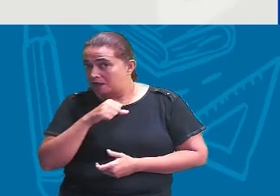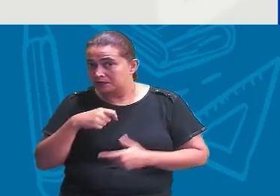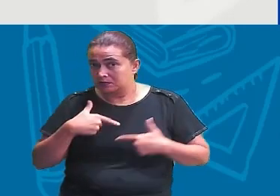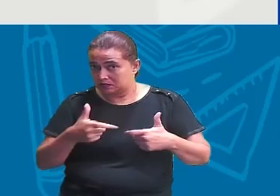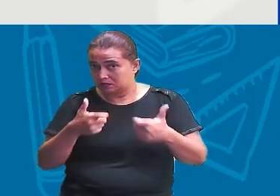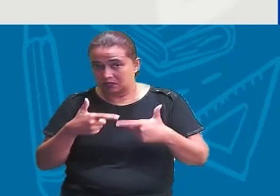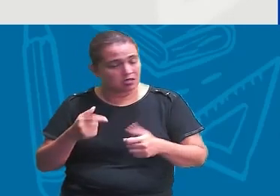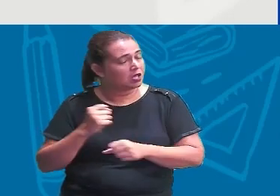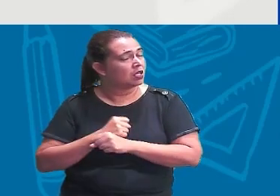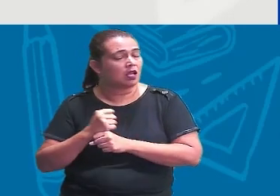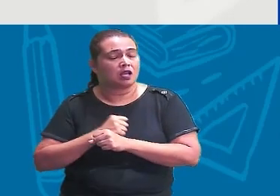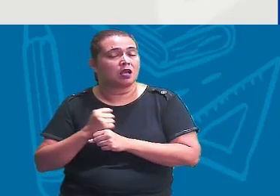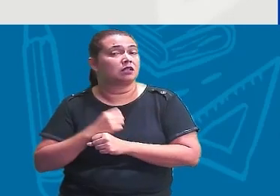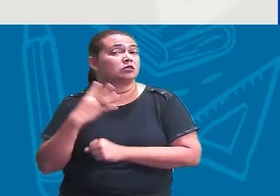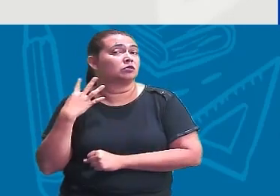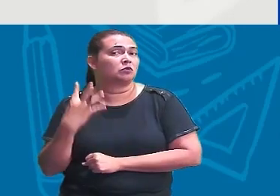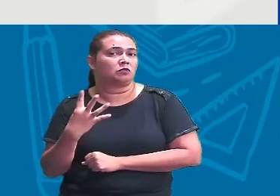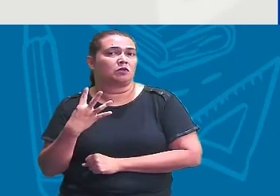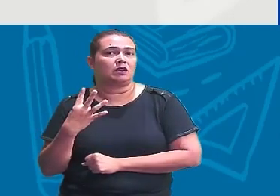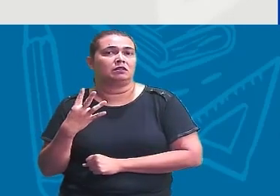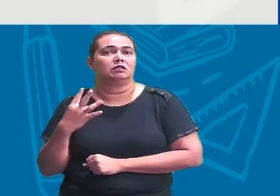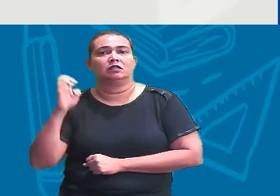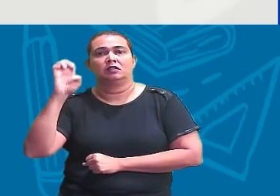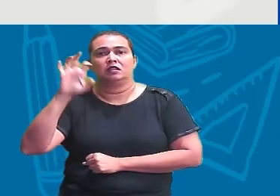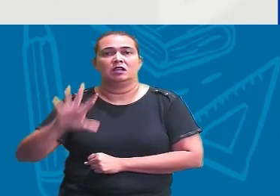anos e arruinou a Europa.